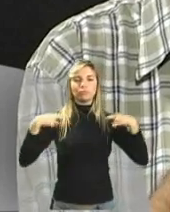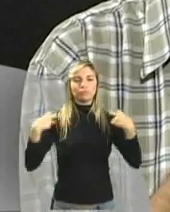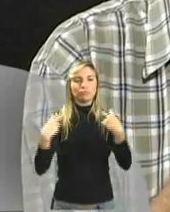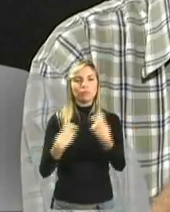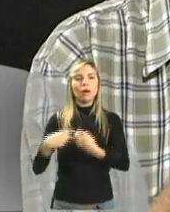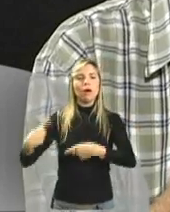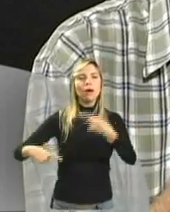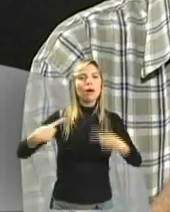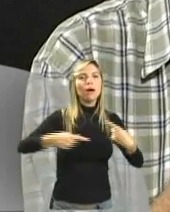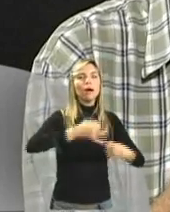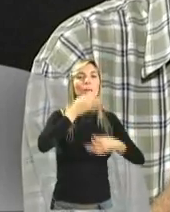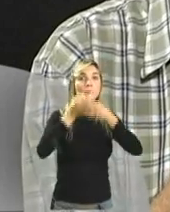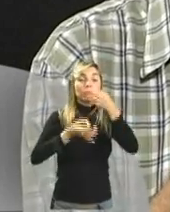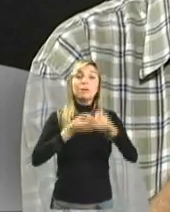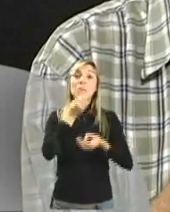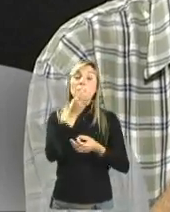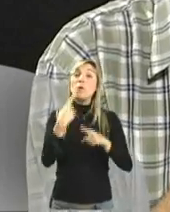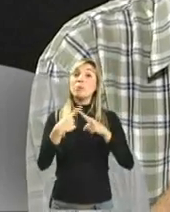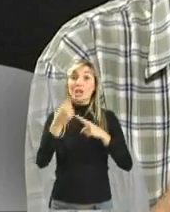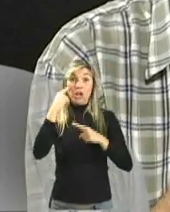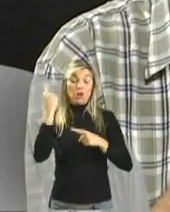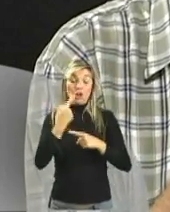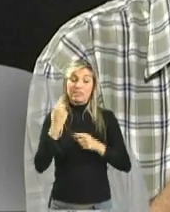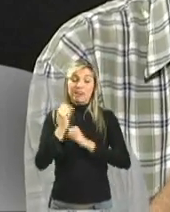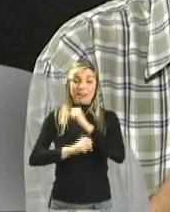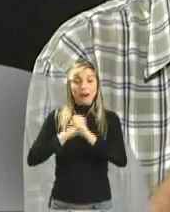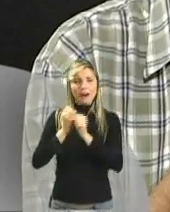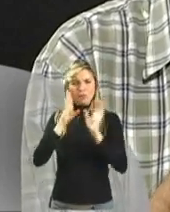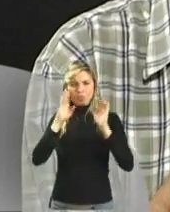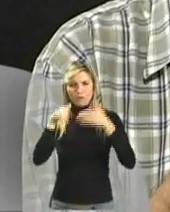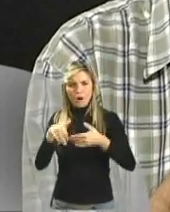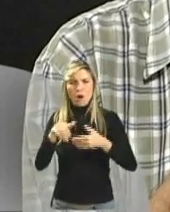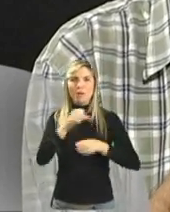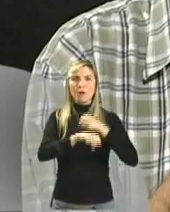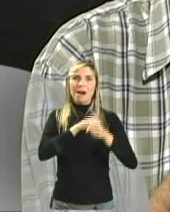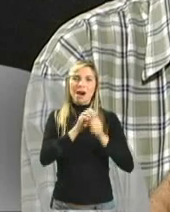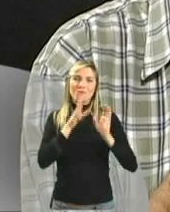longo da história, nós fomos dando um foco de atenção. Né? E